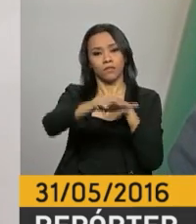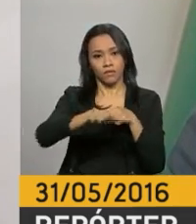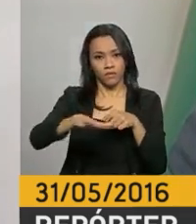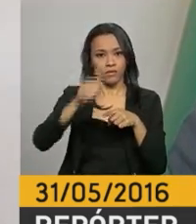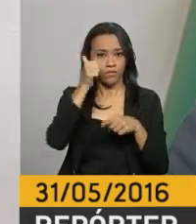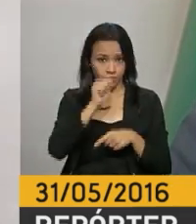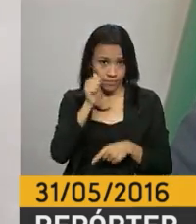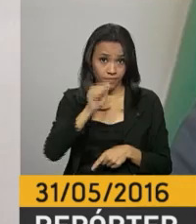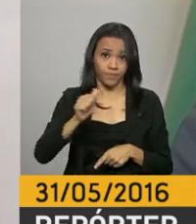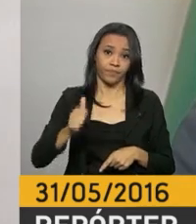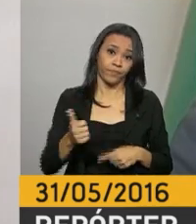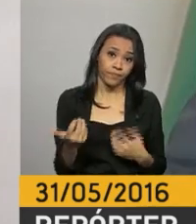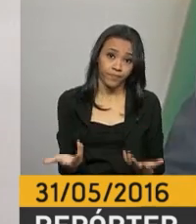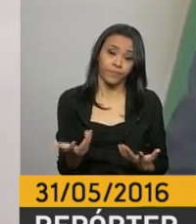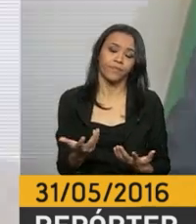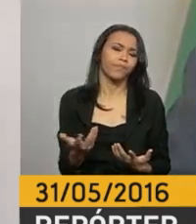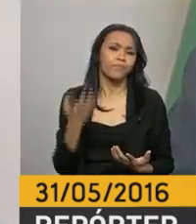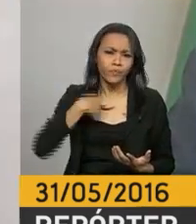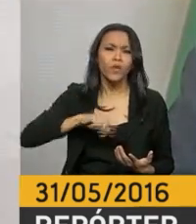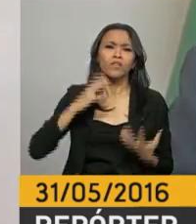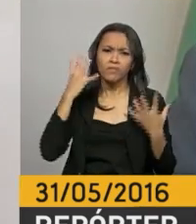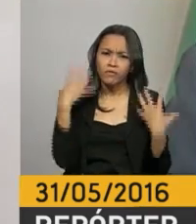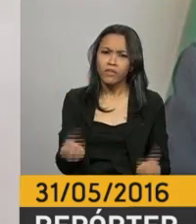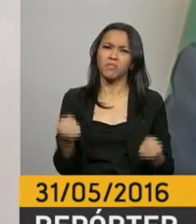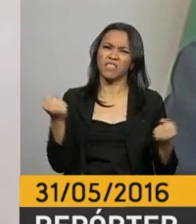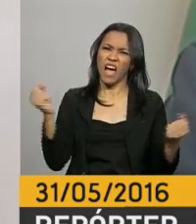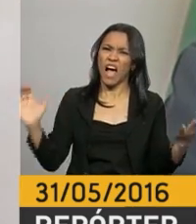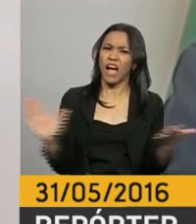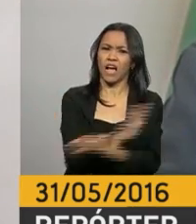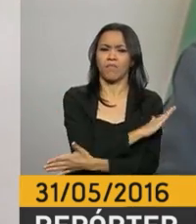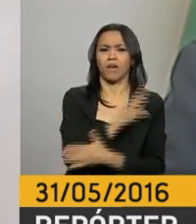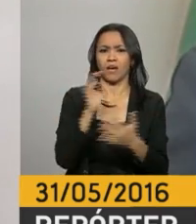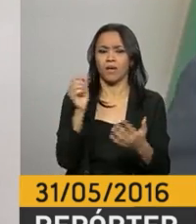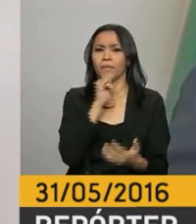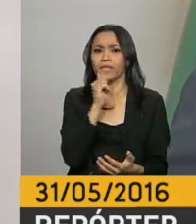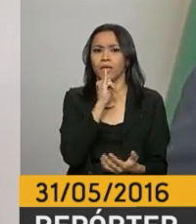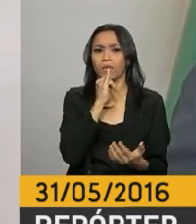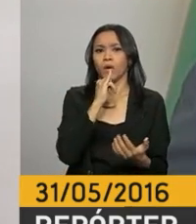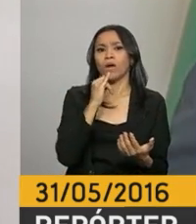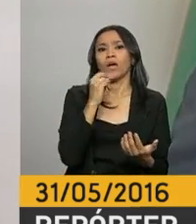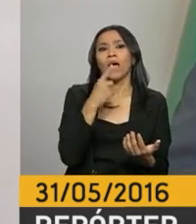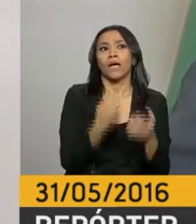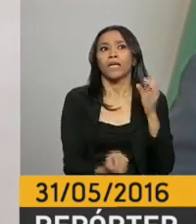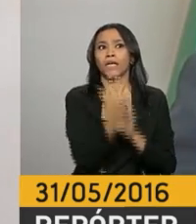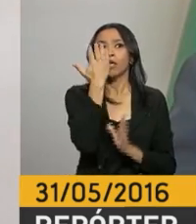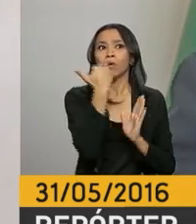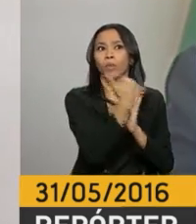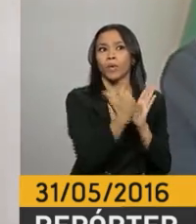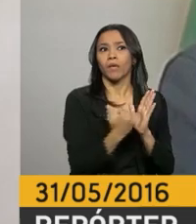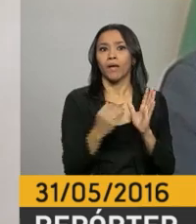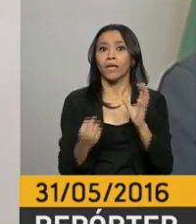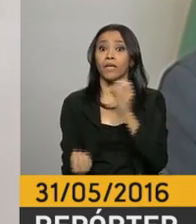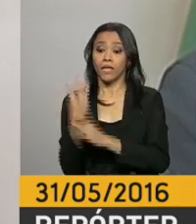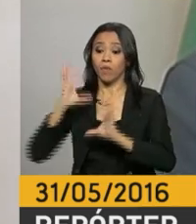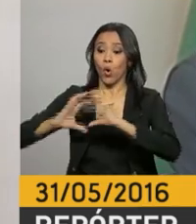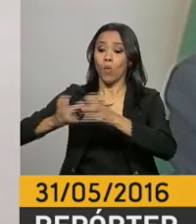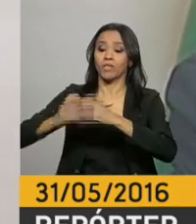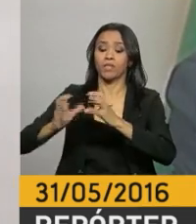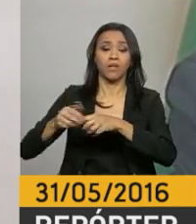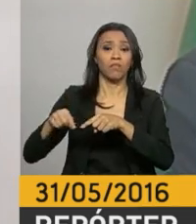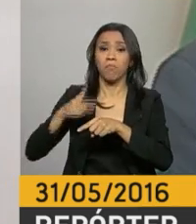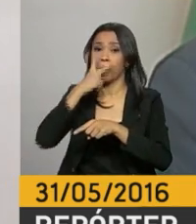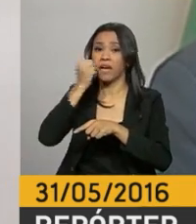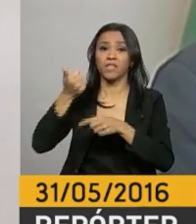a mulher. Ou seja, nós precisamos acabar no país com essa história de toda vez que tem um problema, você cria uma comissão. Você cria uma comissão, é porque não vai sair.